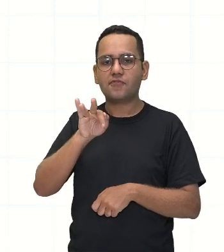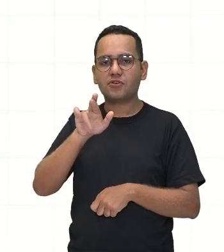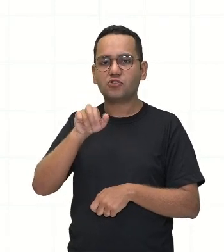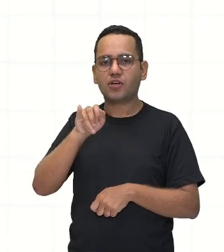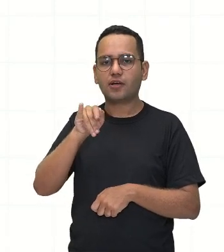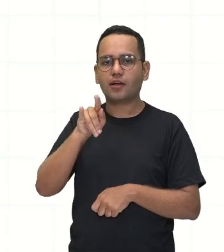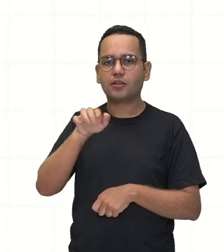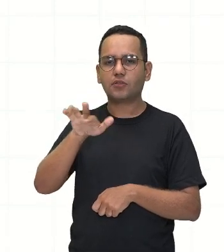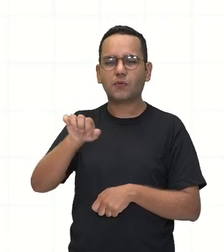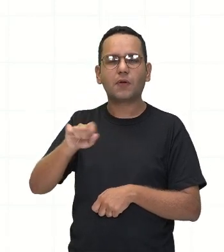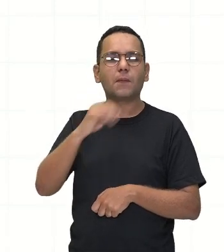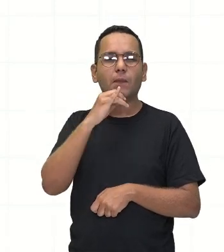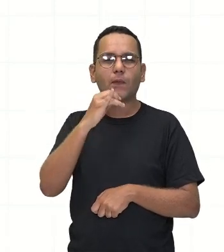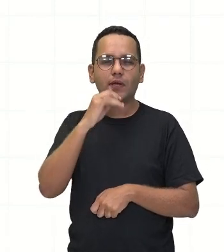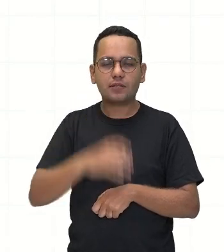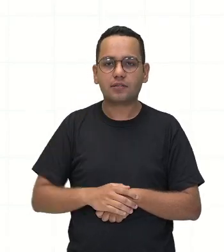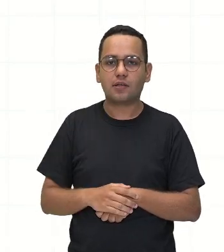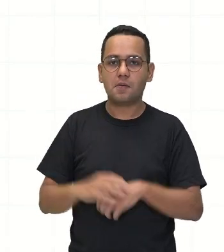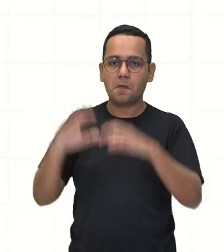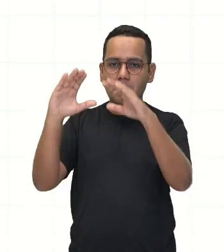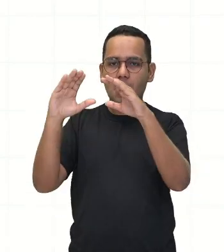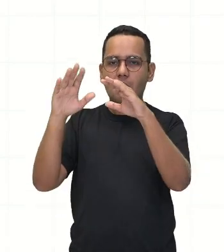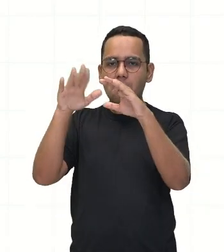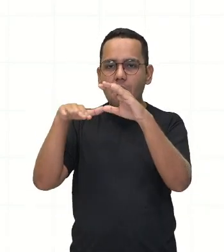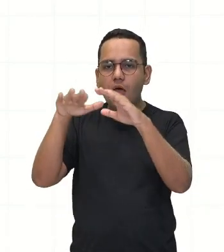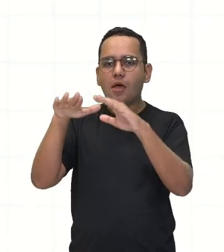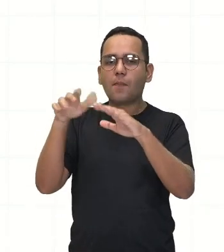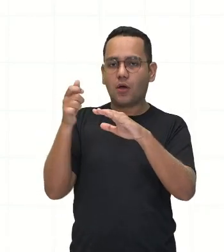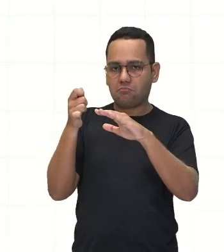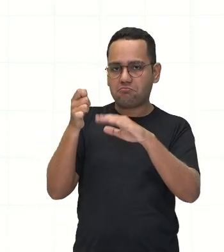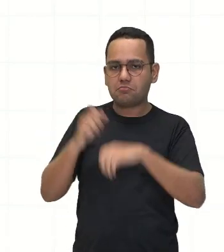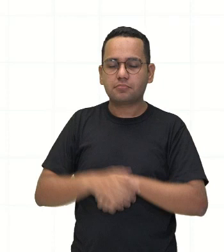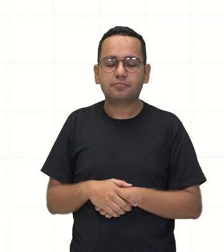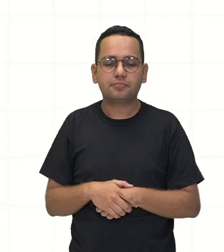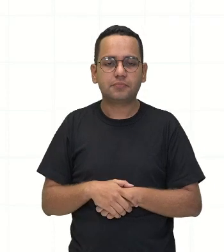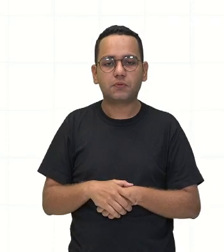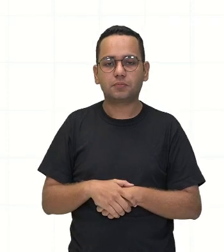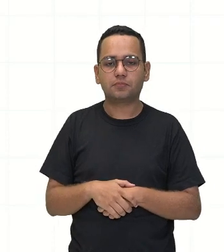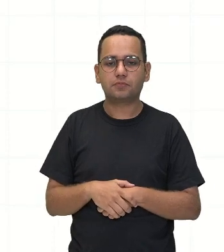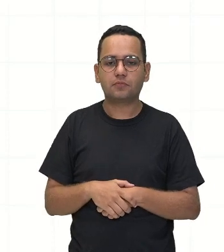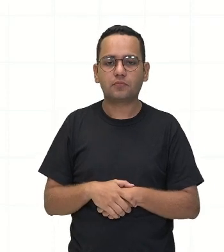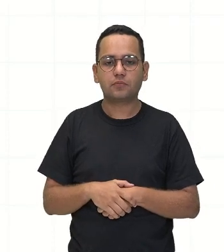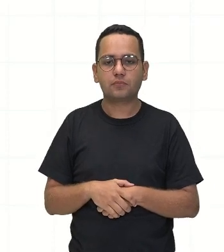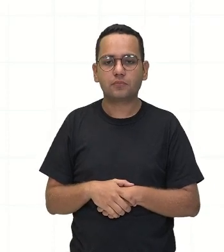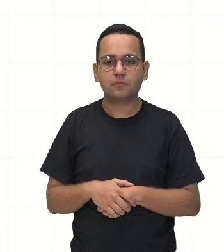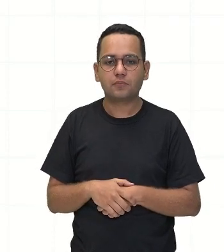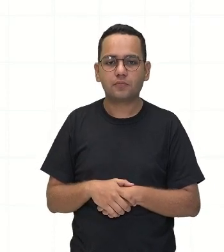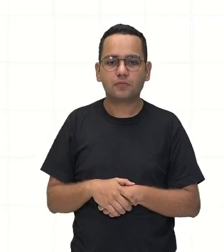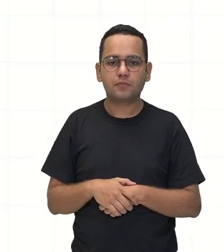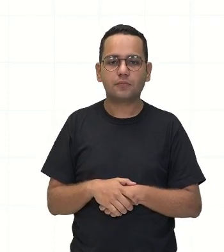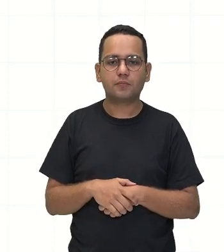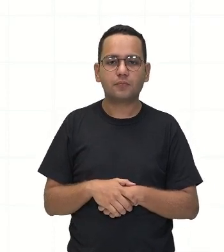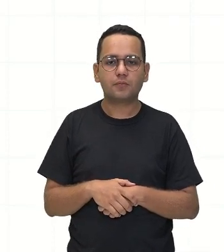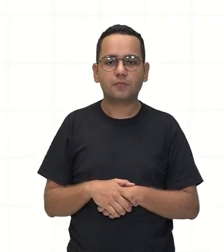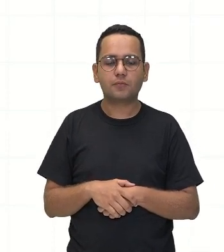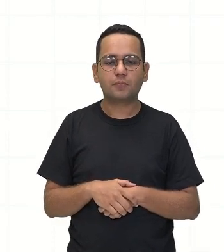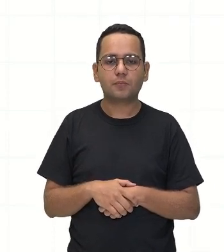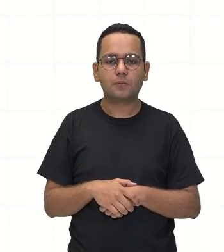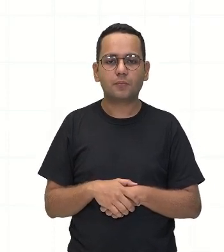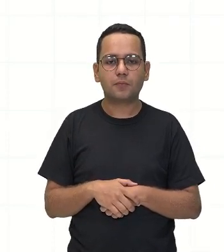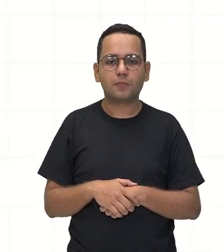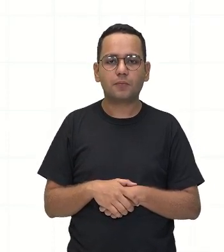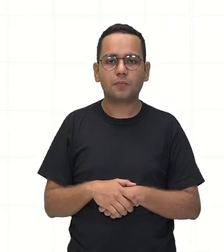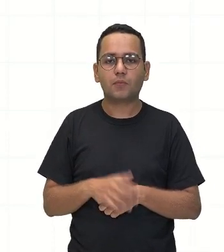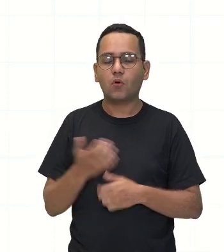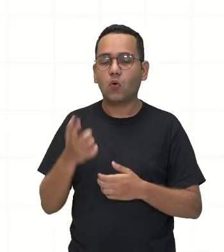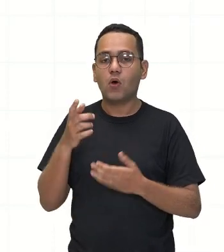de ar-condicionado, de refrigeração da comida, né? Na nossa cozinha, a